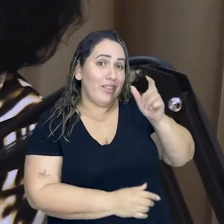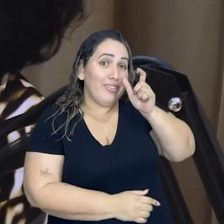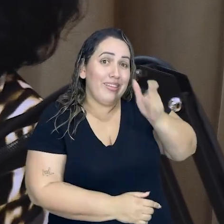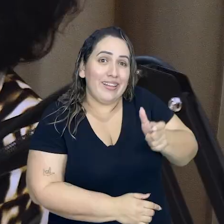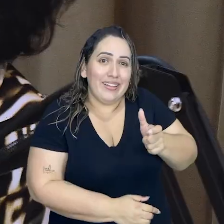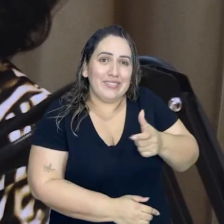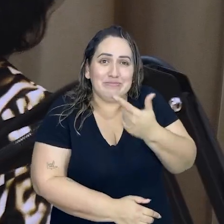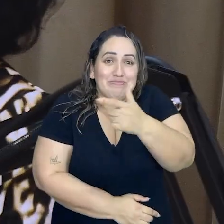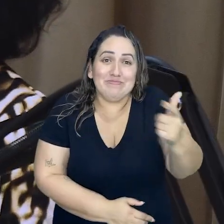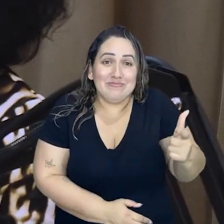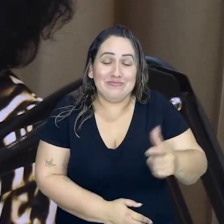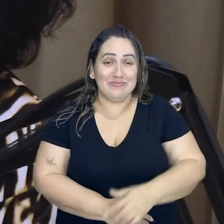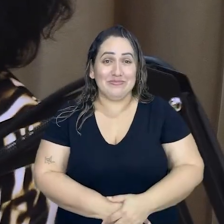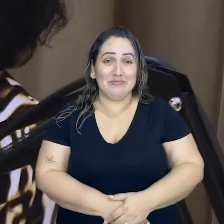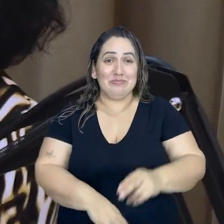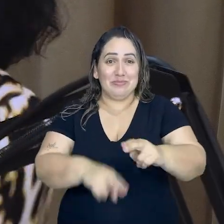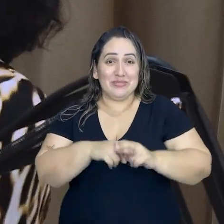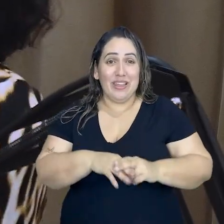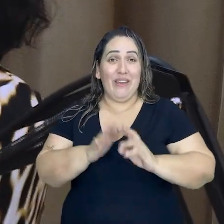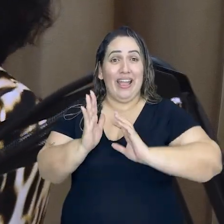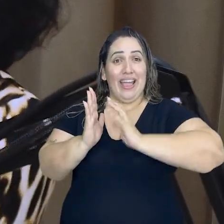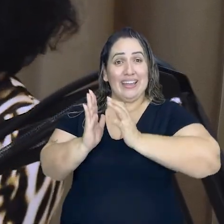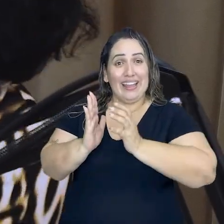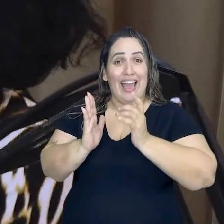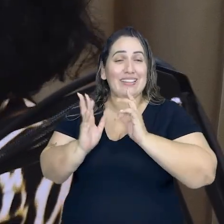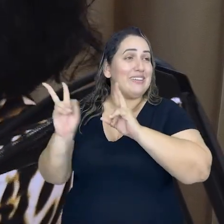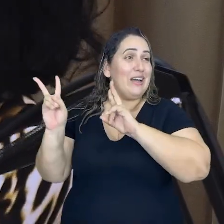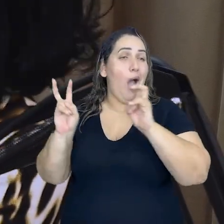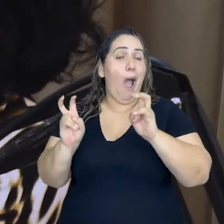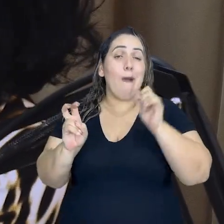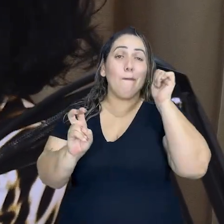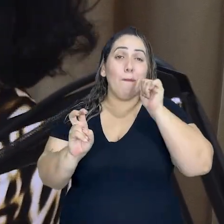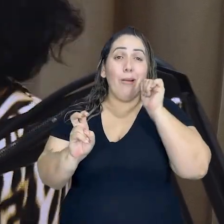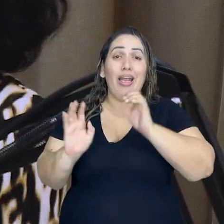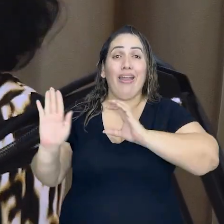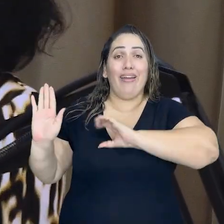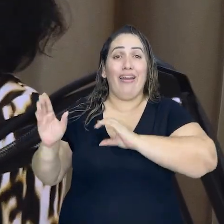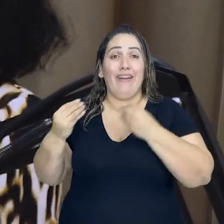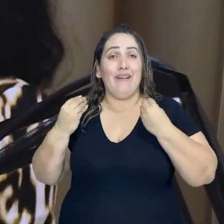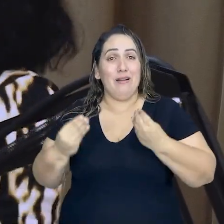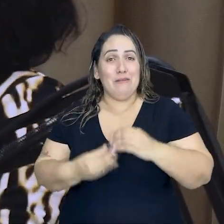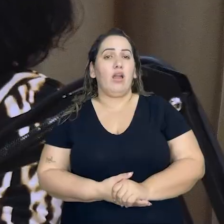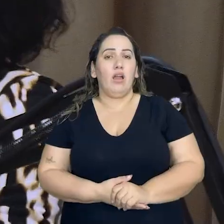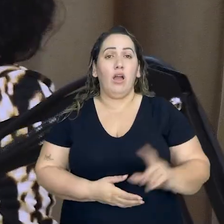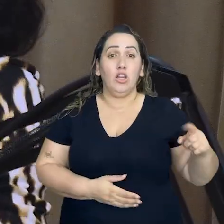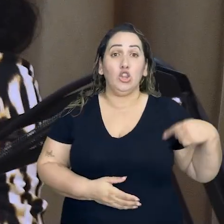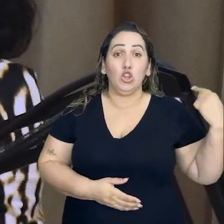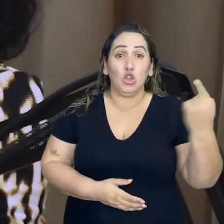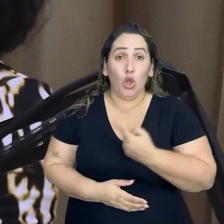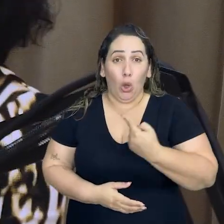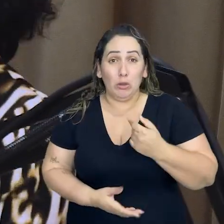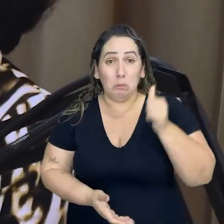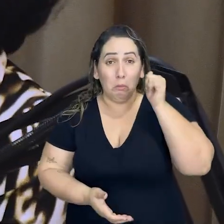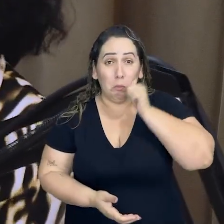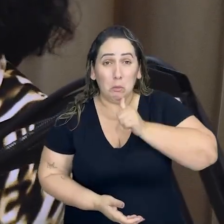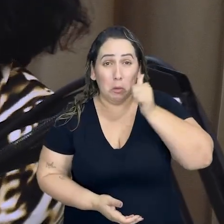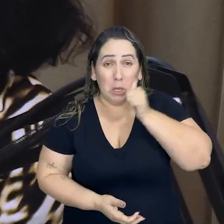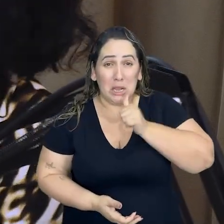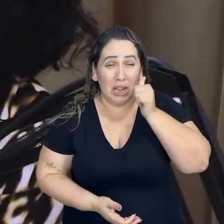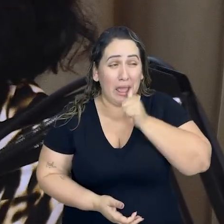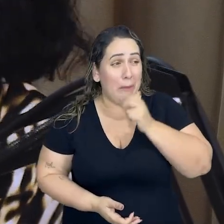são capazes. Muitas mulheres não acreditam no poder que têm. E elas